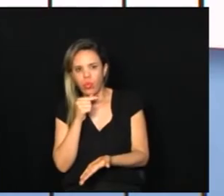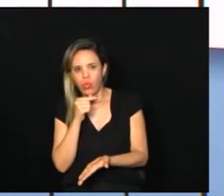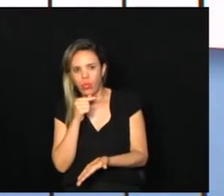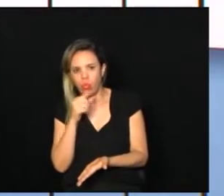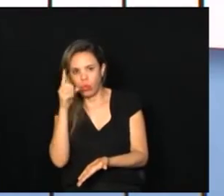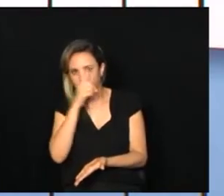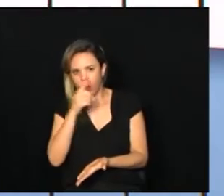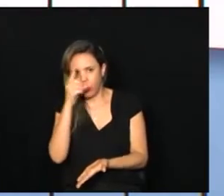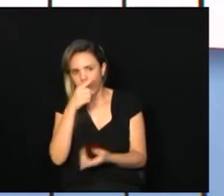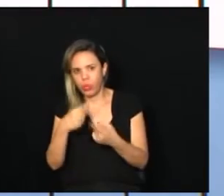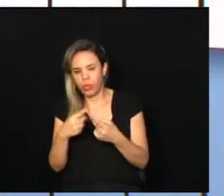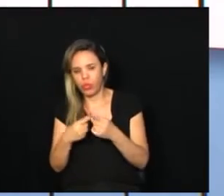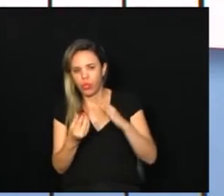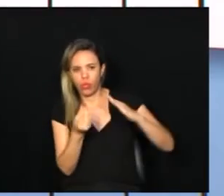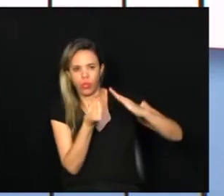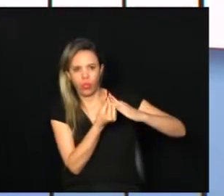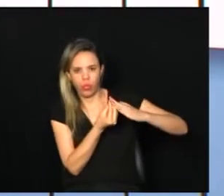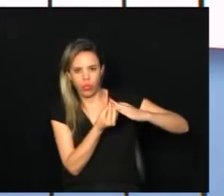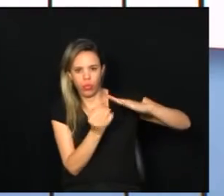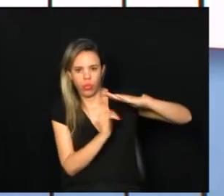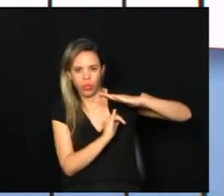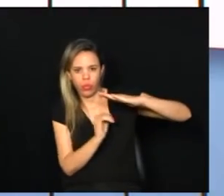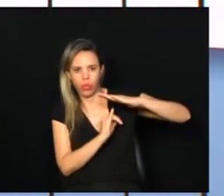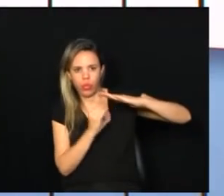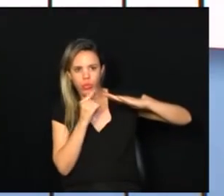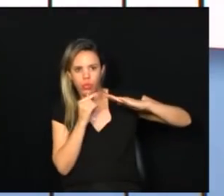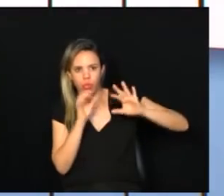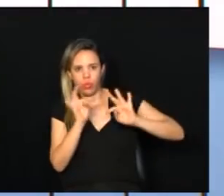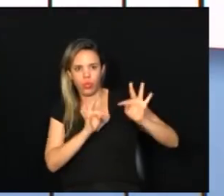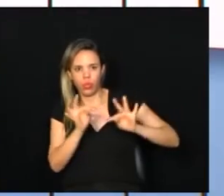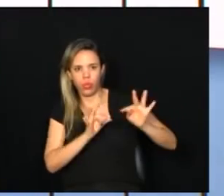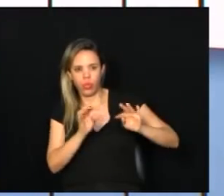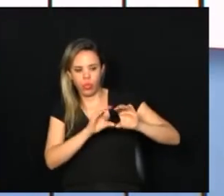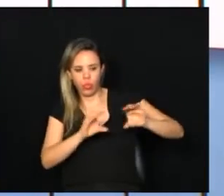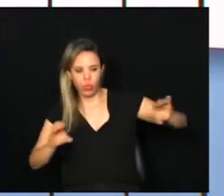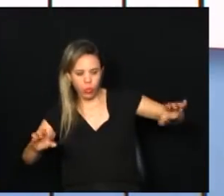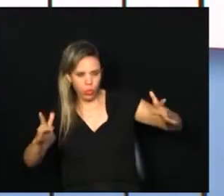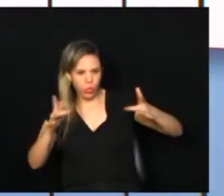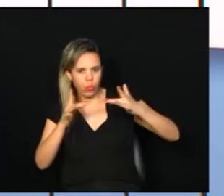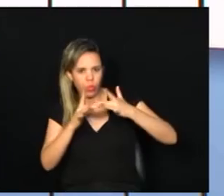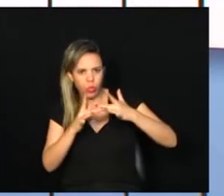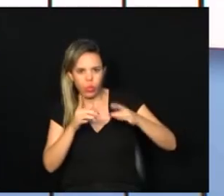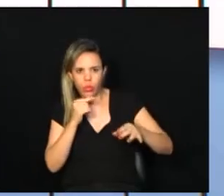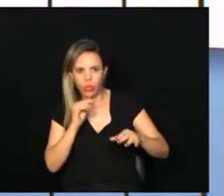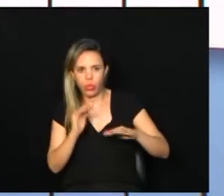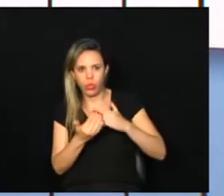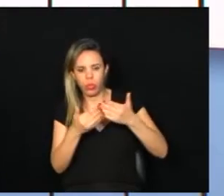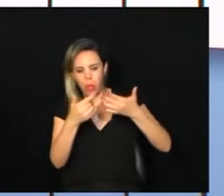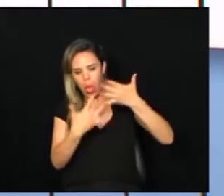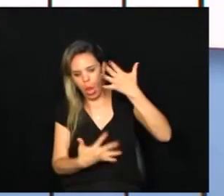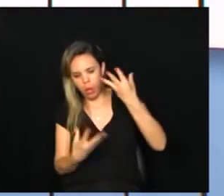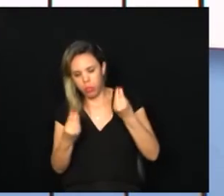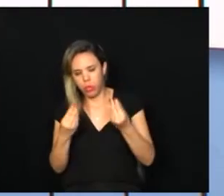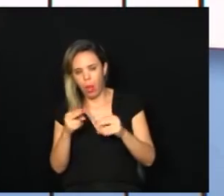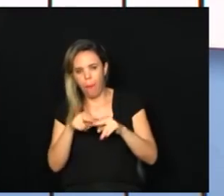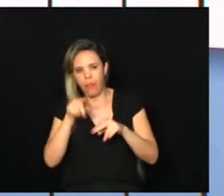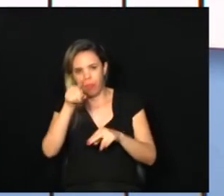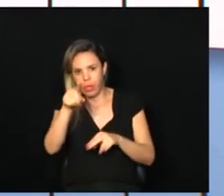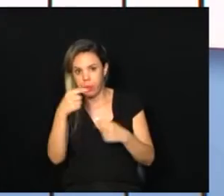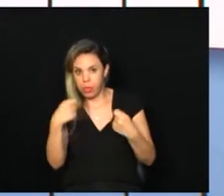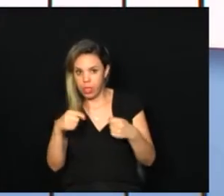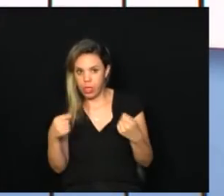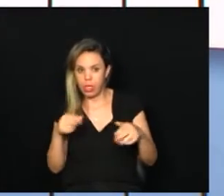neste domingo, porque a Sanasa fará um serviço de interligação de redes nesses bairros. Por isso, você deve